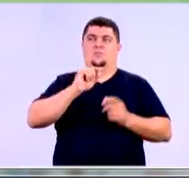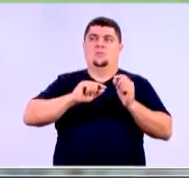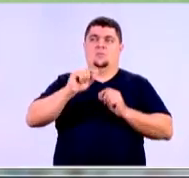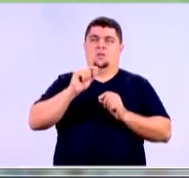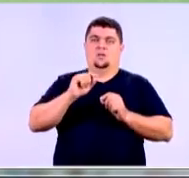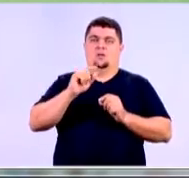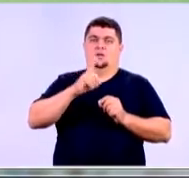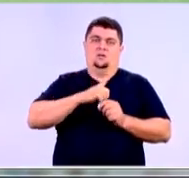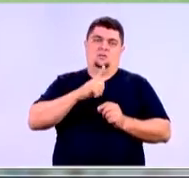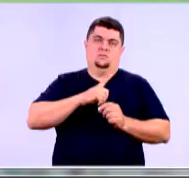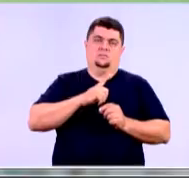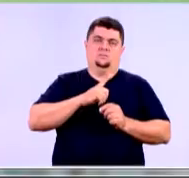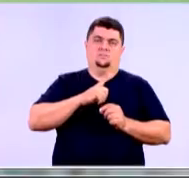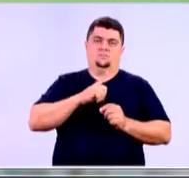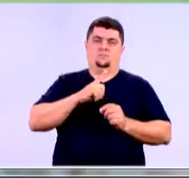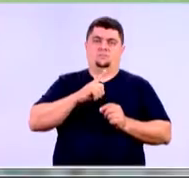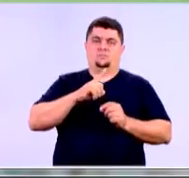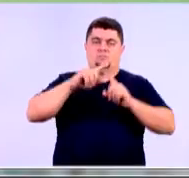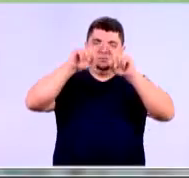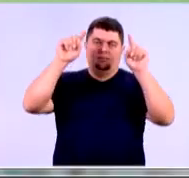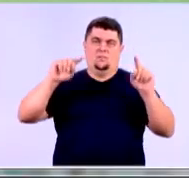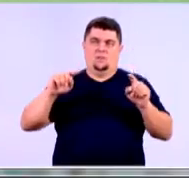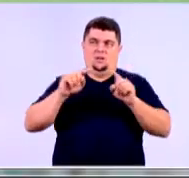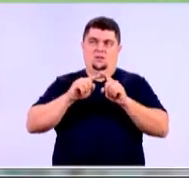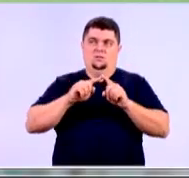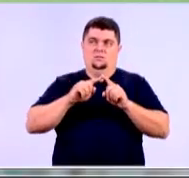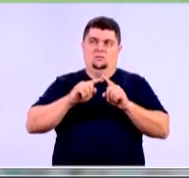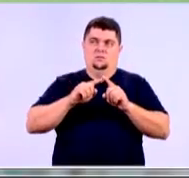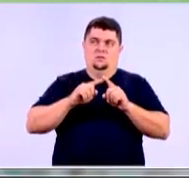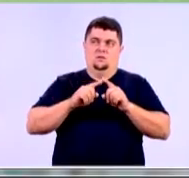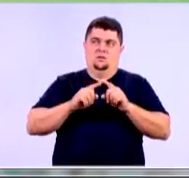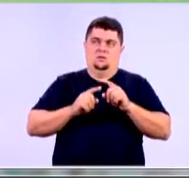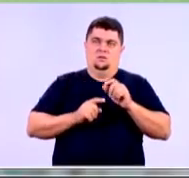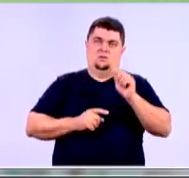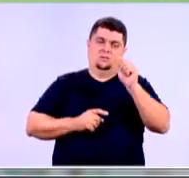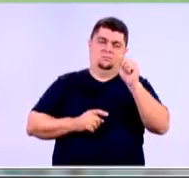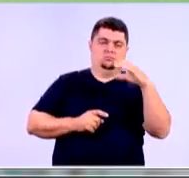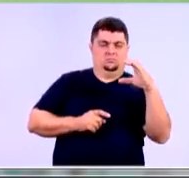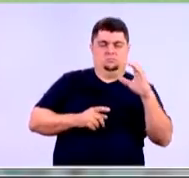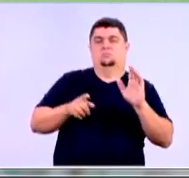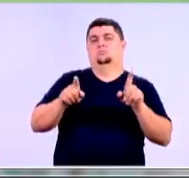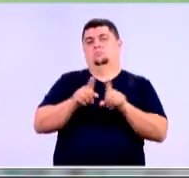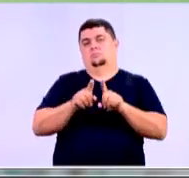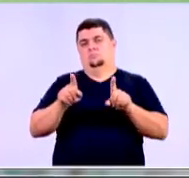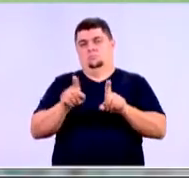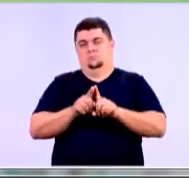geral tem na sua fórmula o cálculo do ativo circulante também,